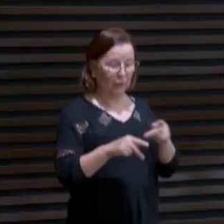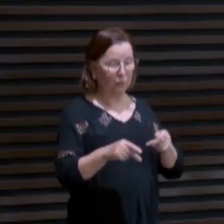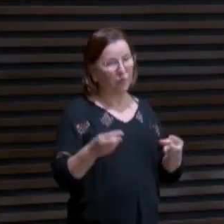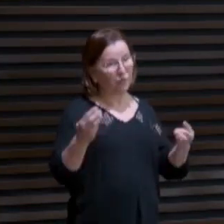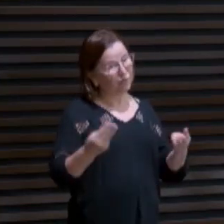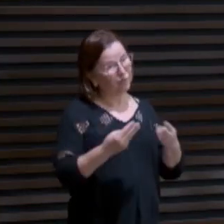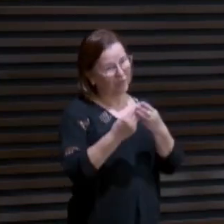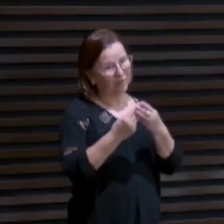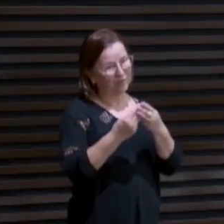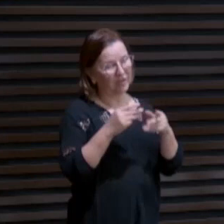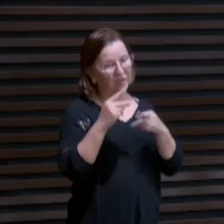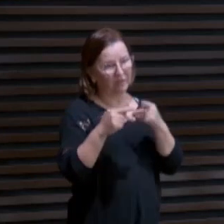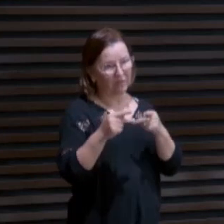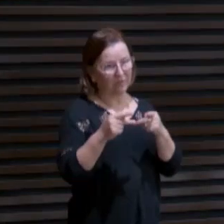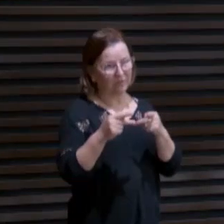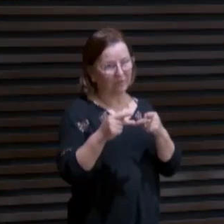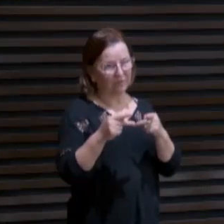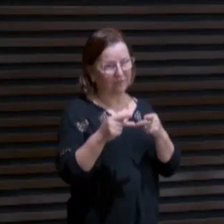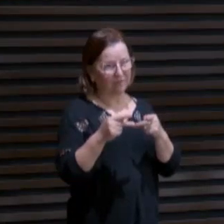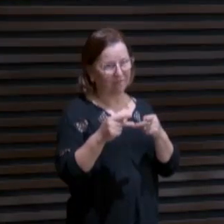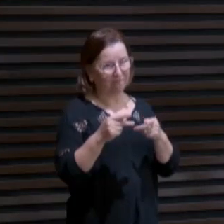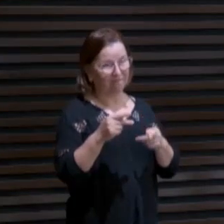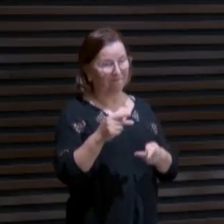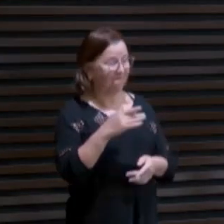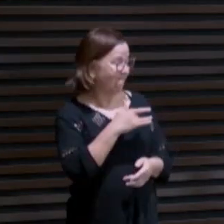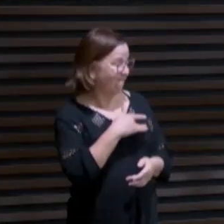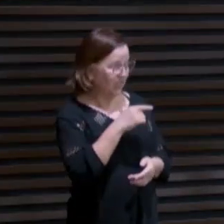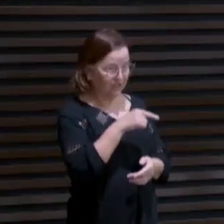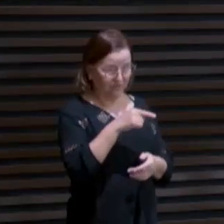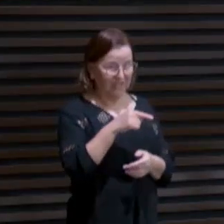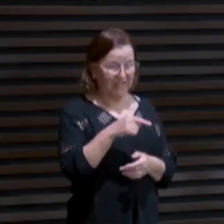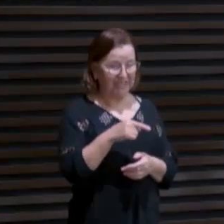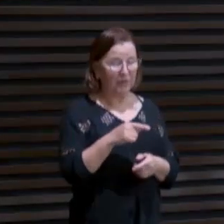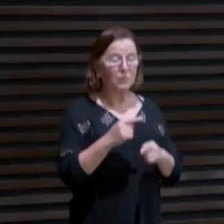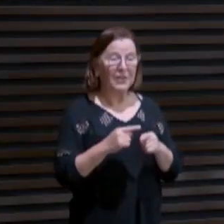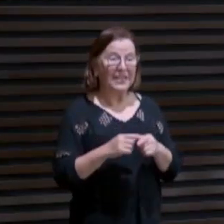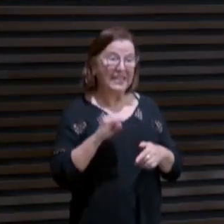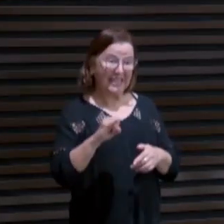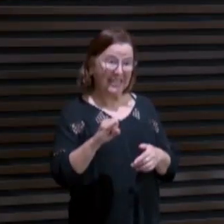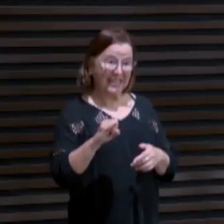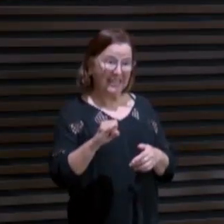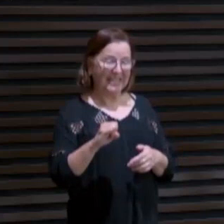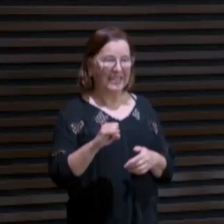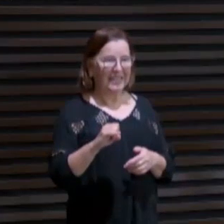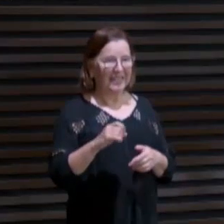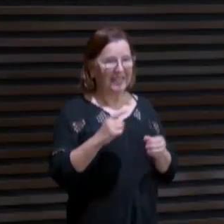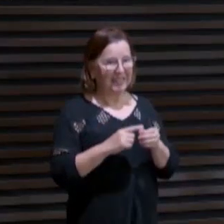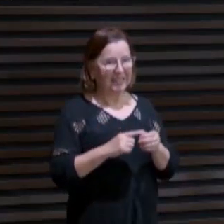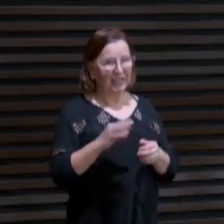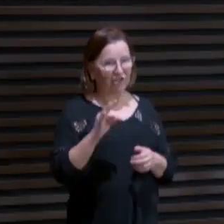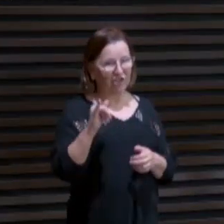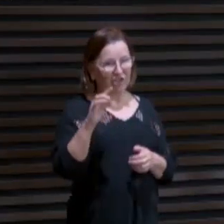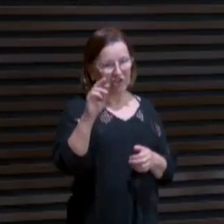e ele está dizendo, ai de ti, Corazim e Betsaida, porque se lá em Tiro e Sidom se tivessem operado os milagres